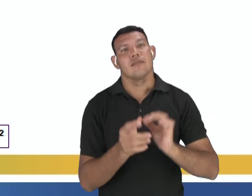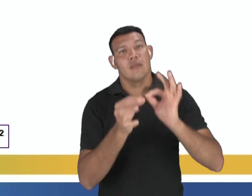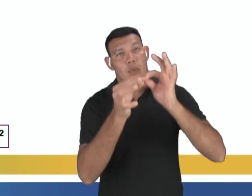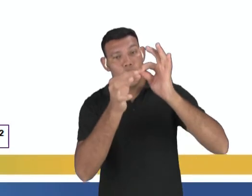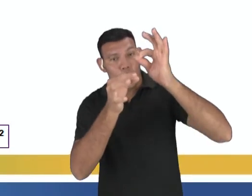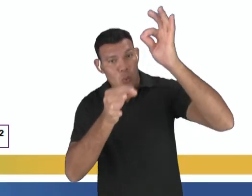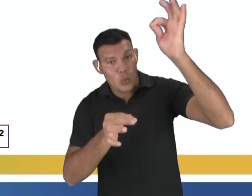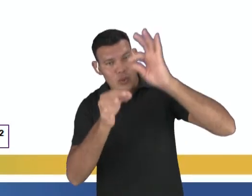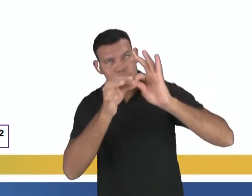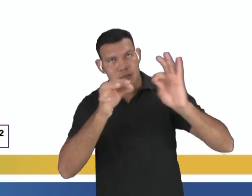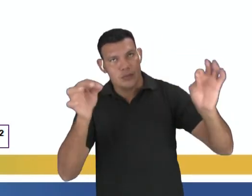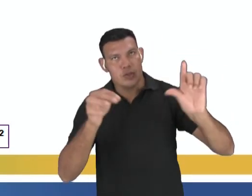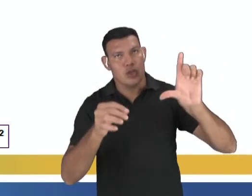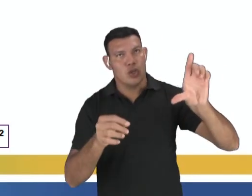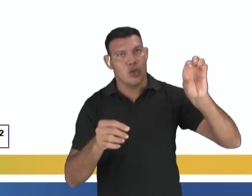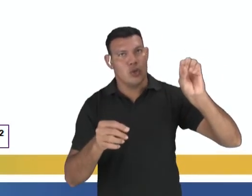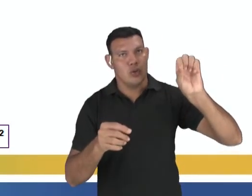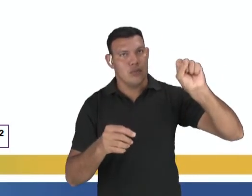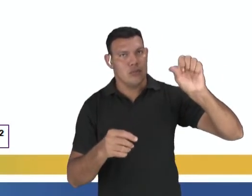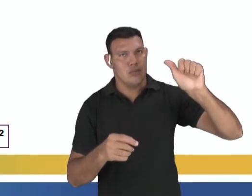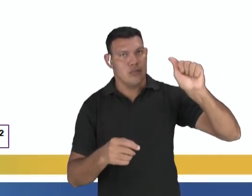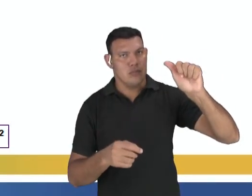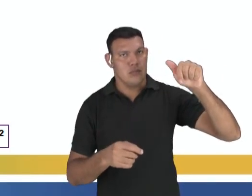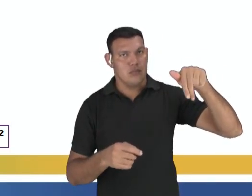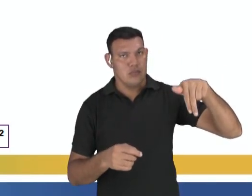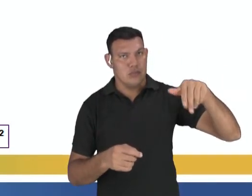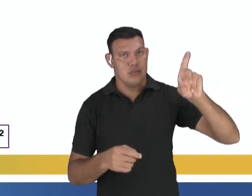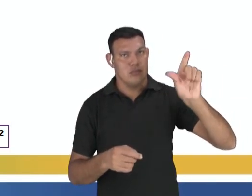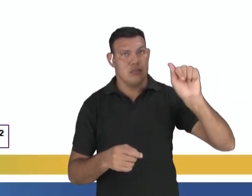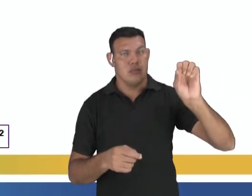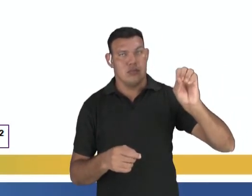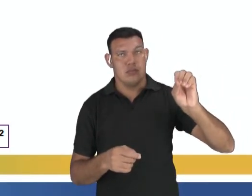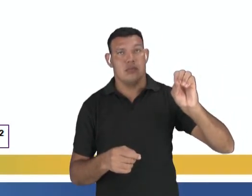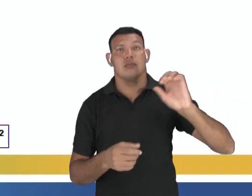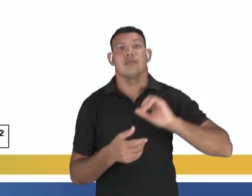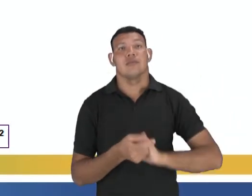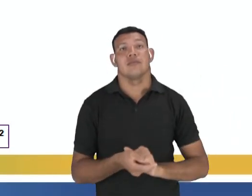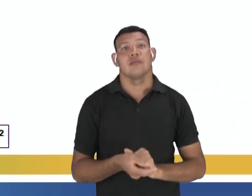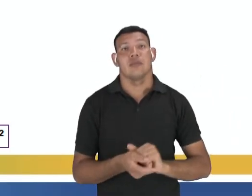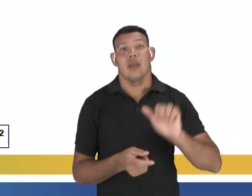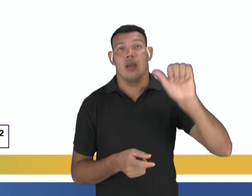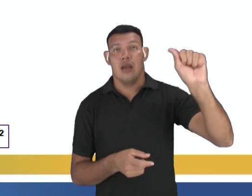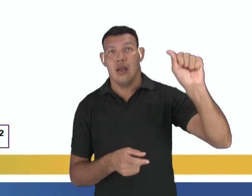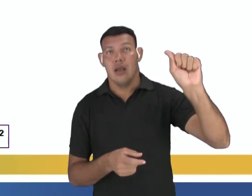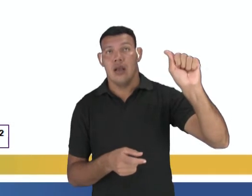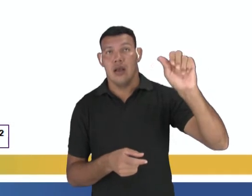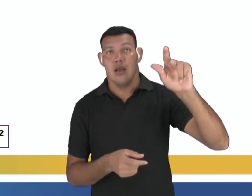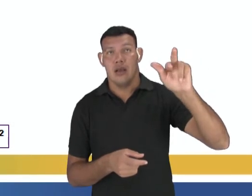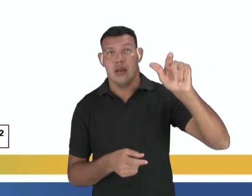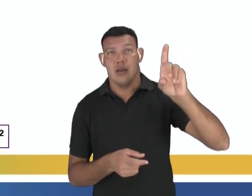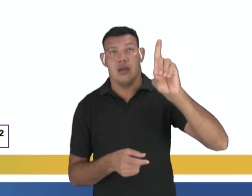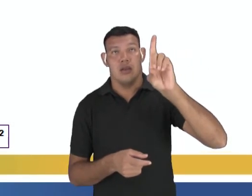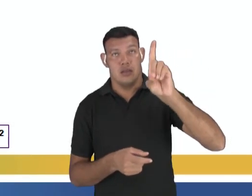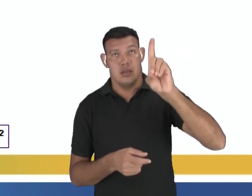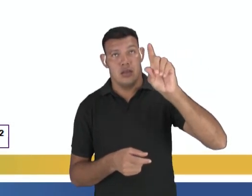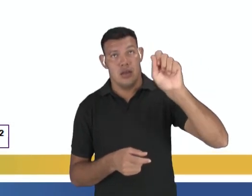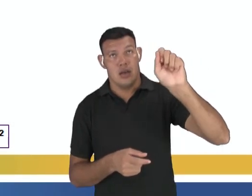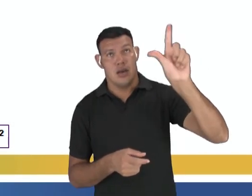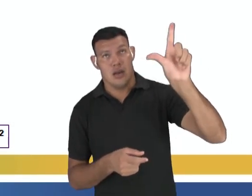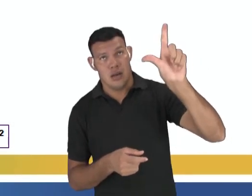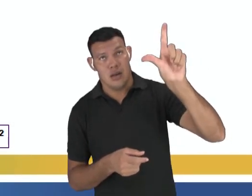a sua área vai ser base maior, que é 26, multiplicado, diagonal maior, que é